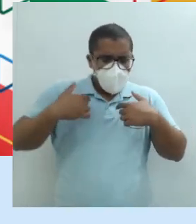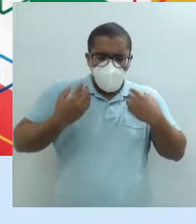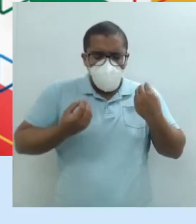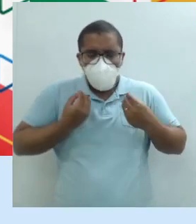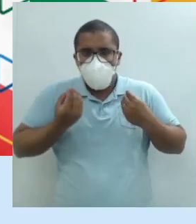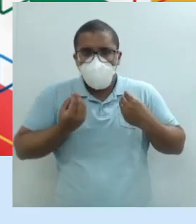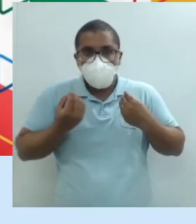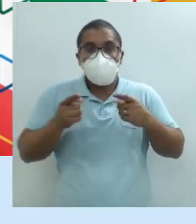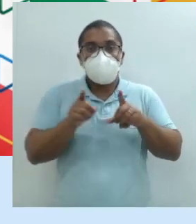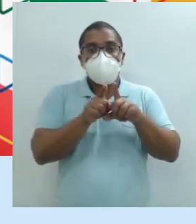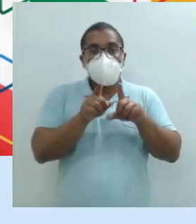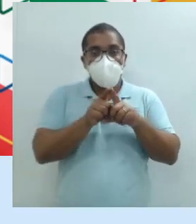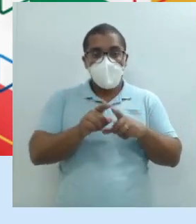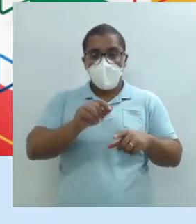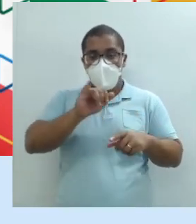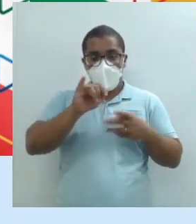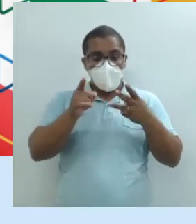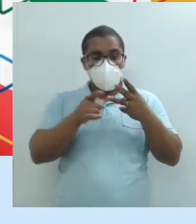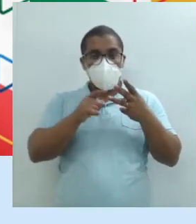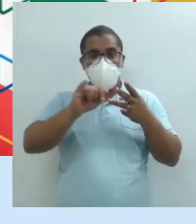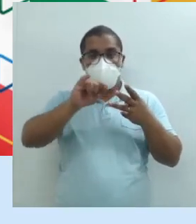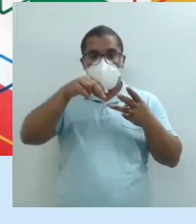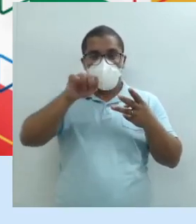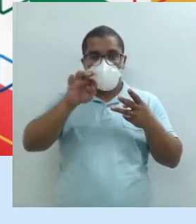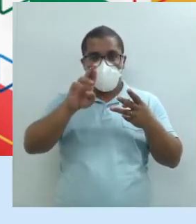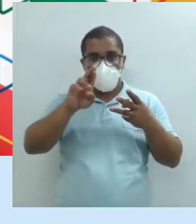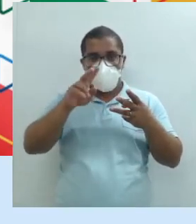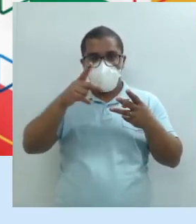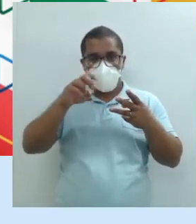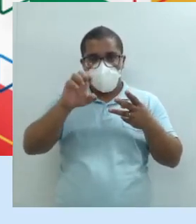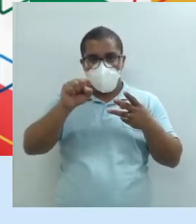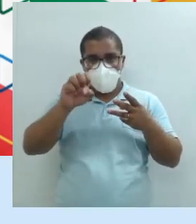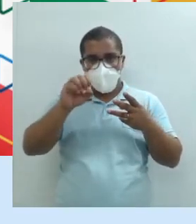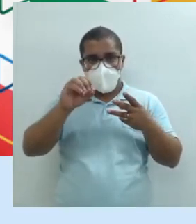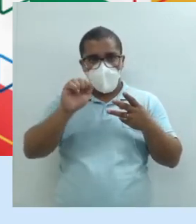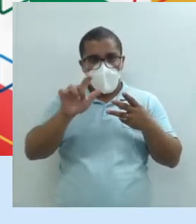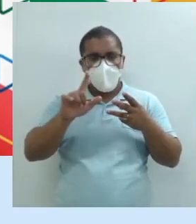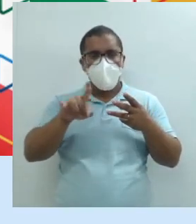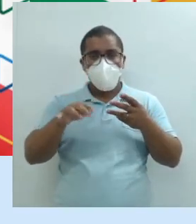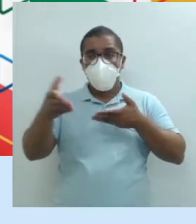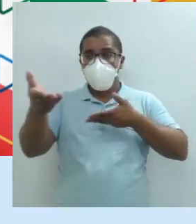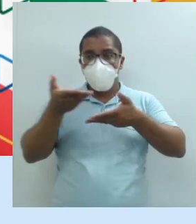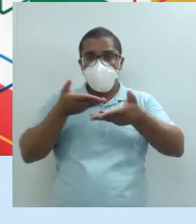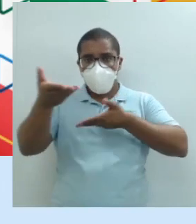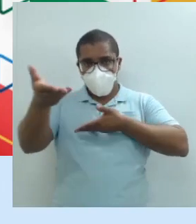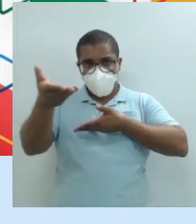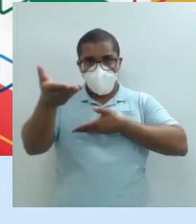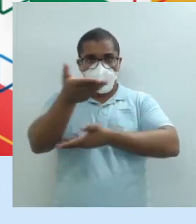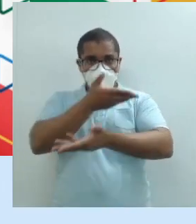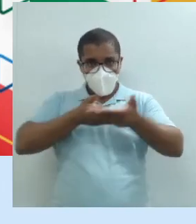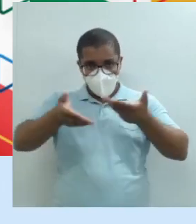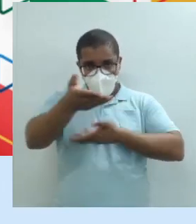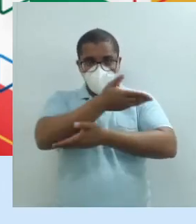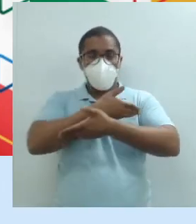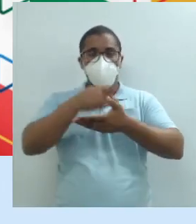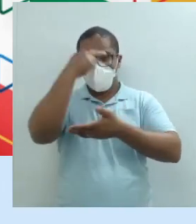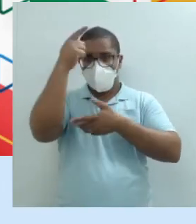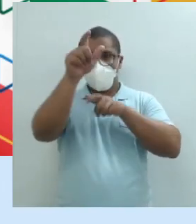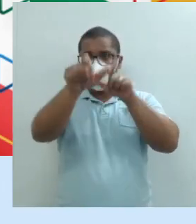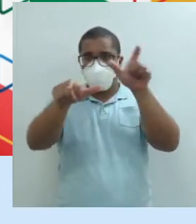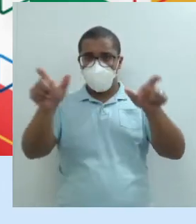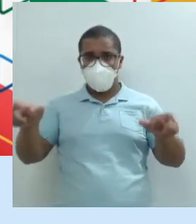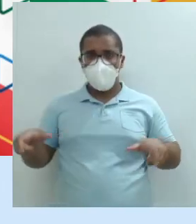a interpessoal, que é como você lida com as outras pessoas. Então essas 3 dimensões, né, estão ali